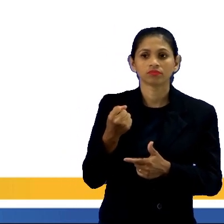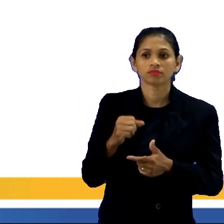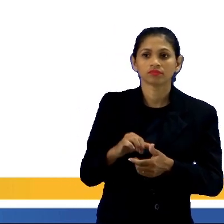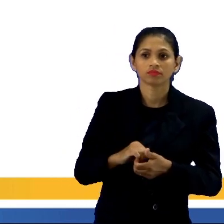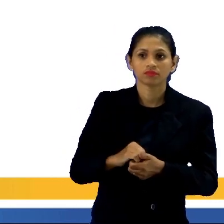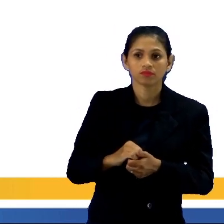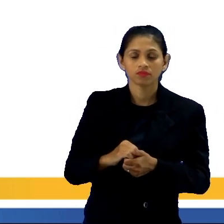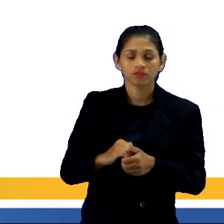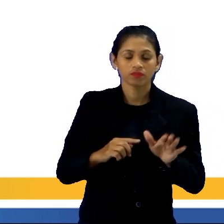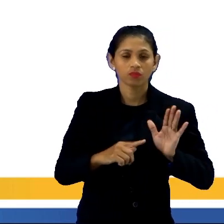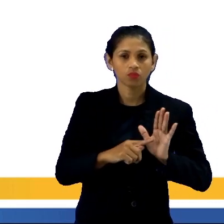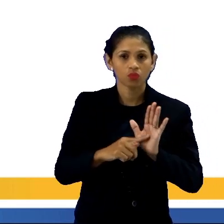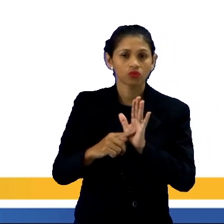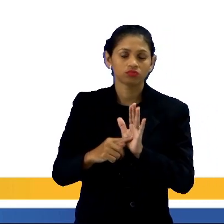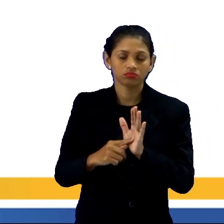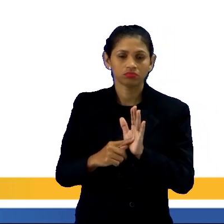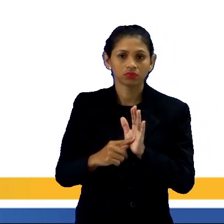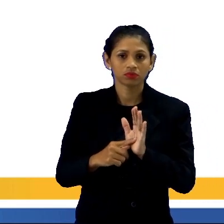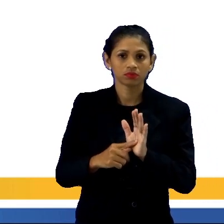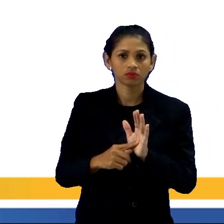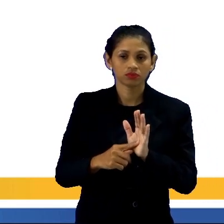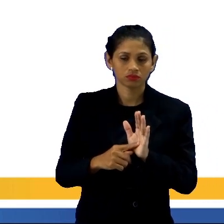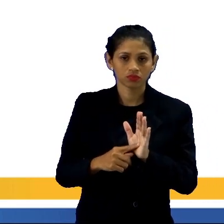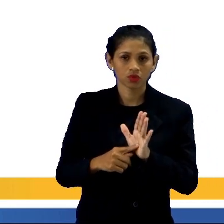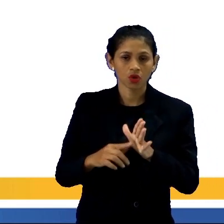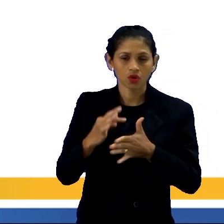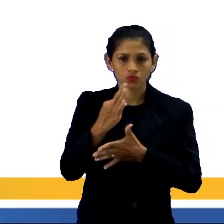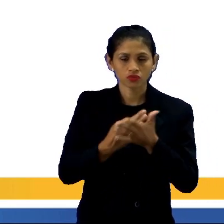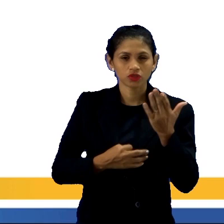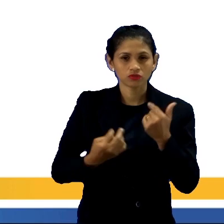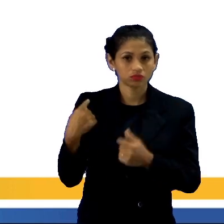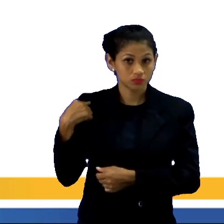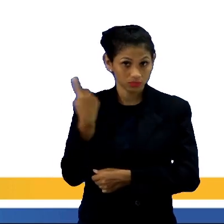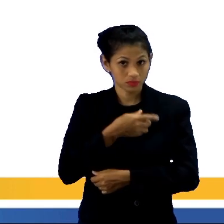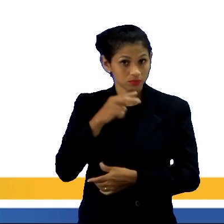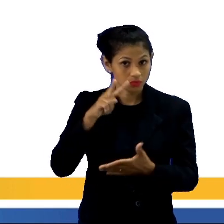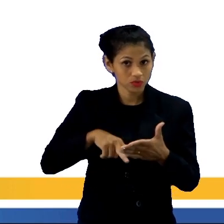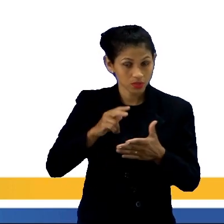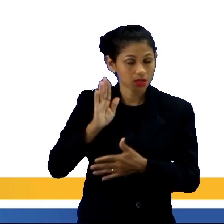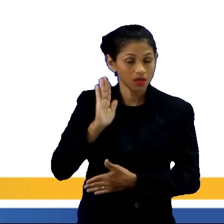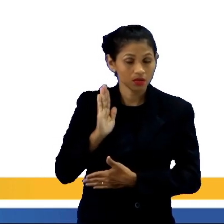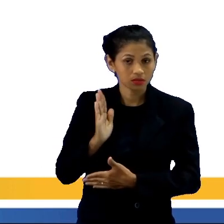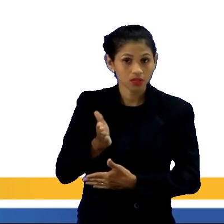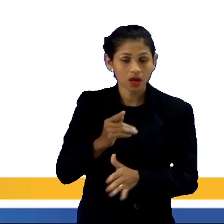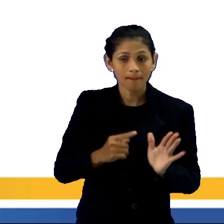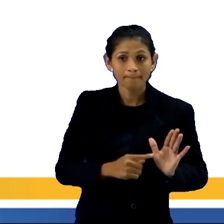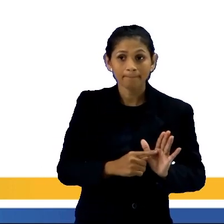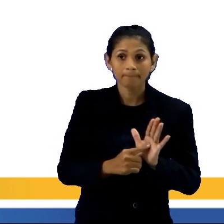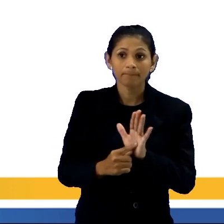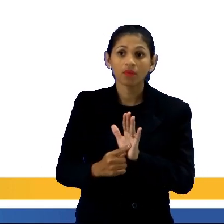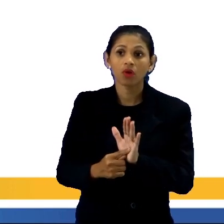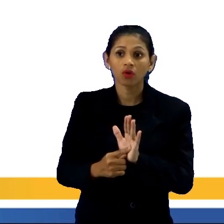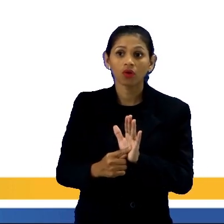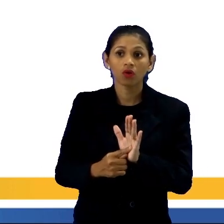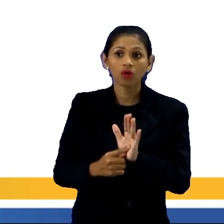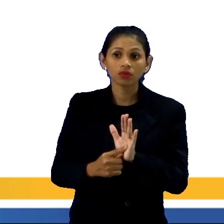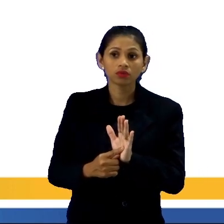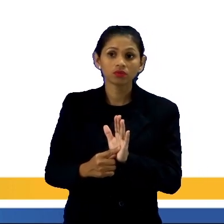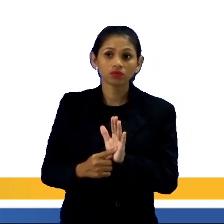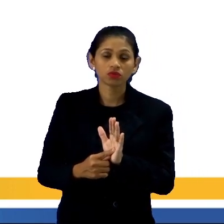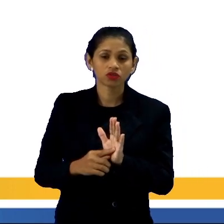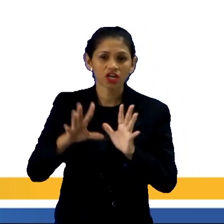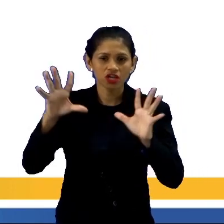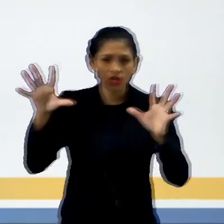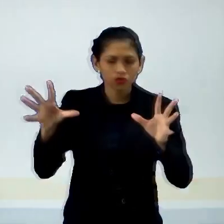Cuiabá, ele fecha as ideias discutidas, ele não apresenta uma solução. Cada vez é mais comum apresentar uma solução para o